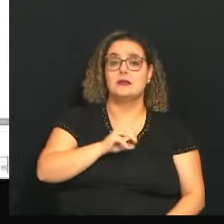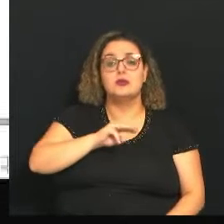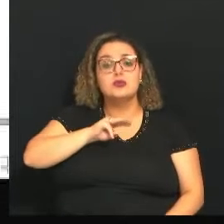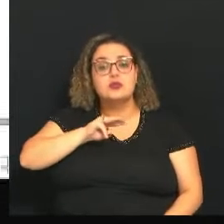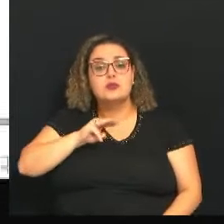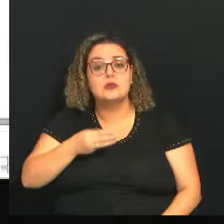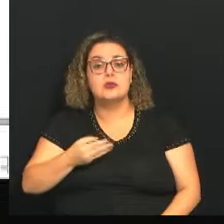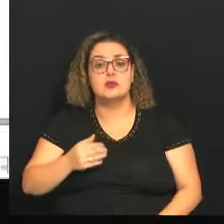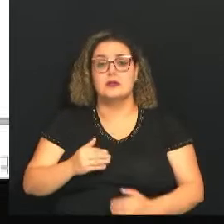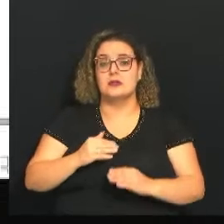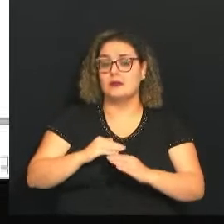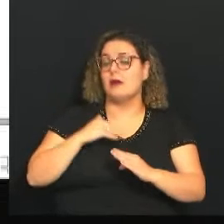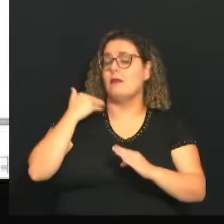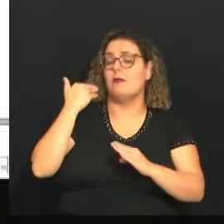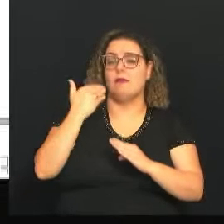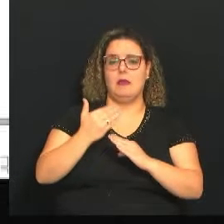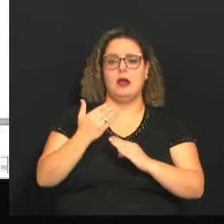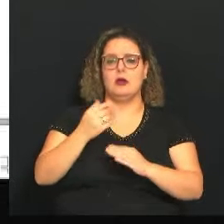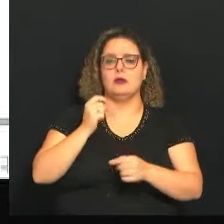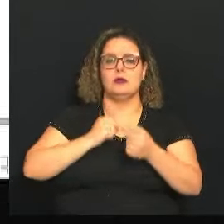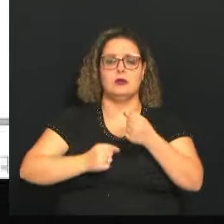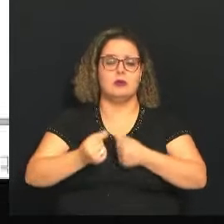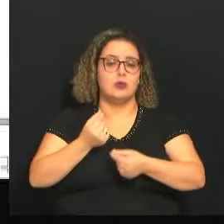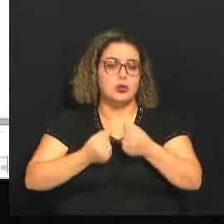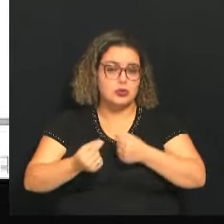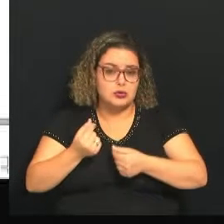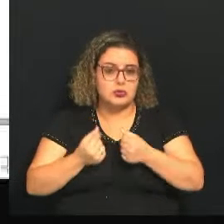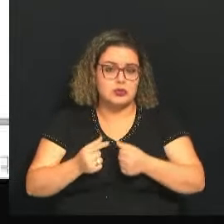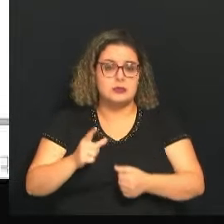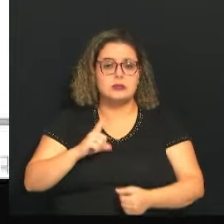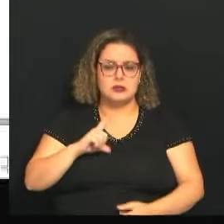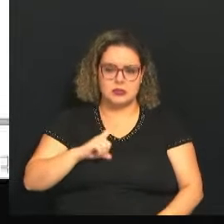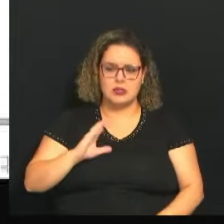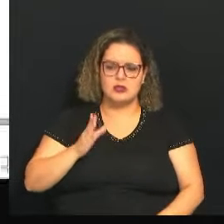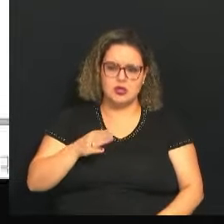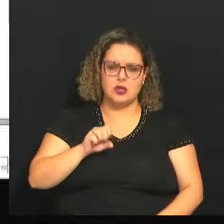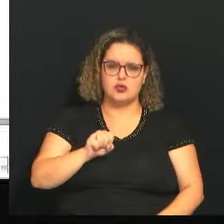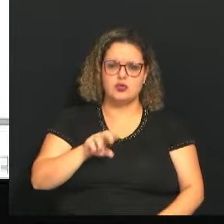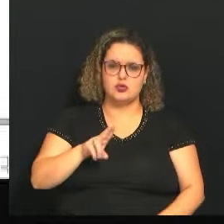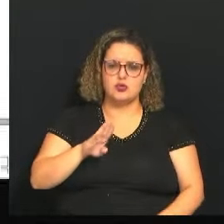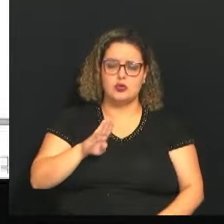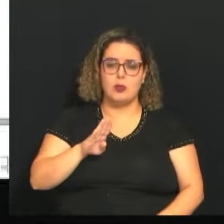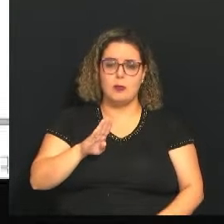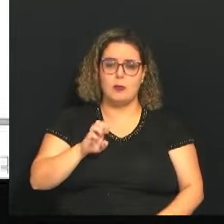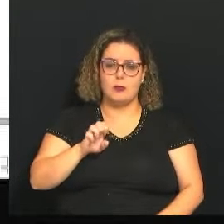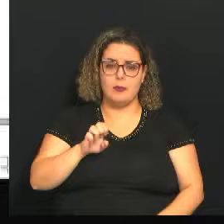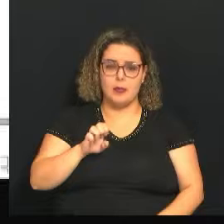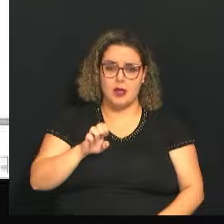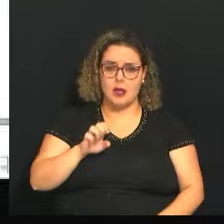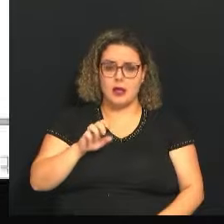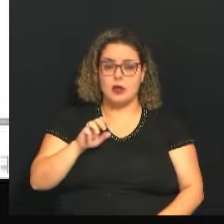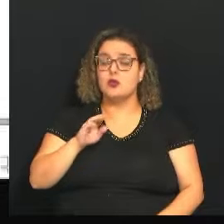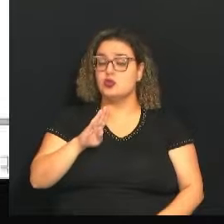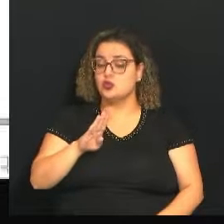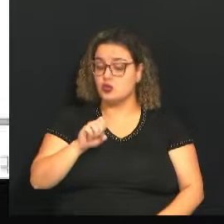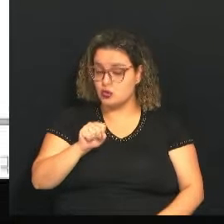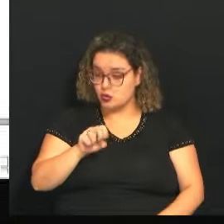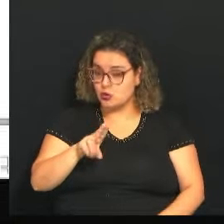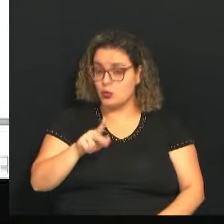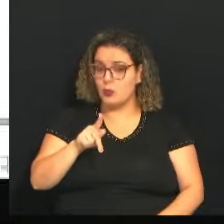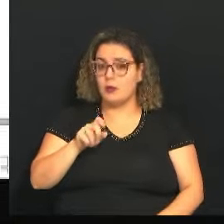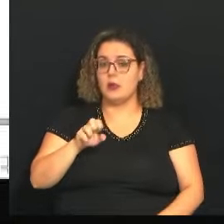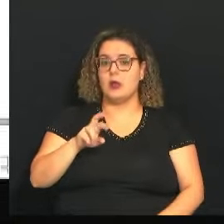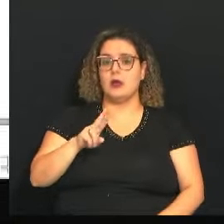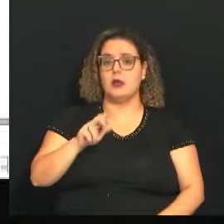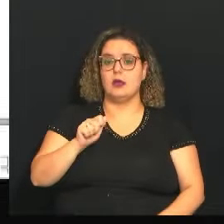foi orçado. Então, a gente já tem um superávit. Então, se ele não souber onde está o dinheiro para dar a reposição, a gente sabe na própria